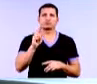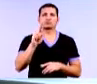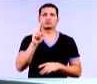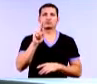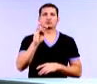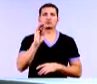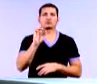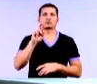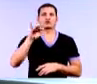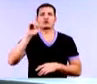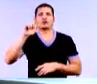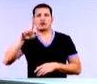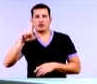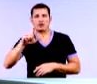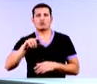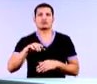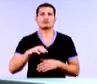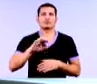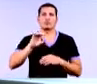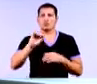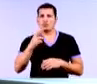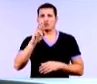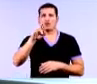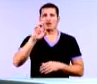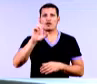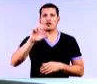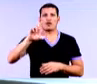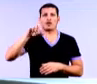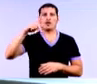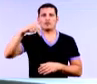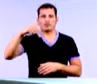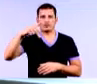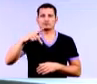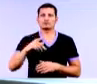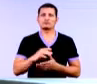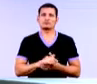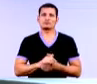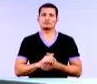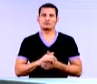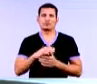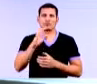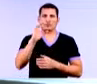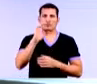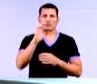cima dos comentários. O comentário ele ajuda a proteger o código, porque você coloca lá o